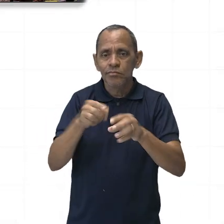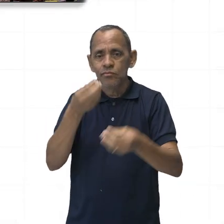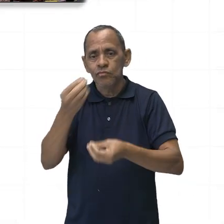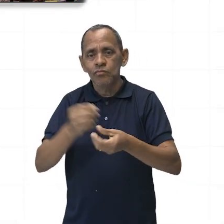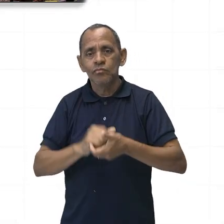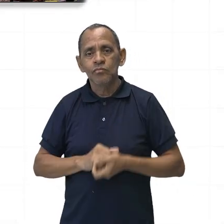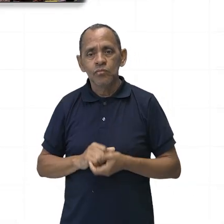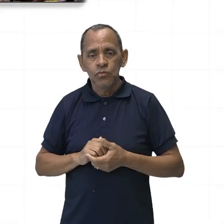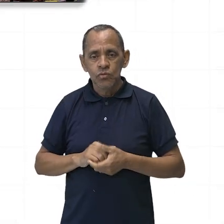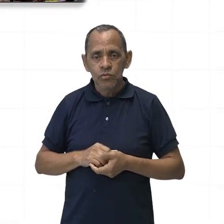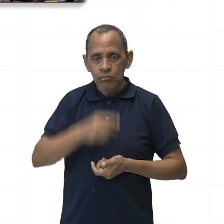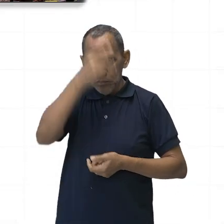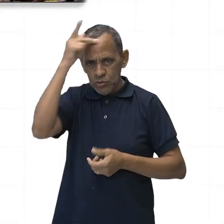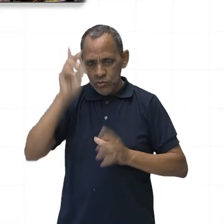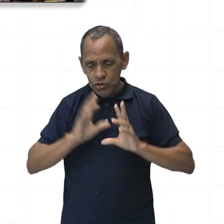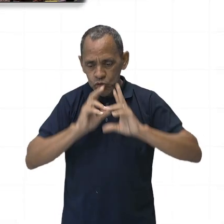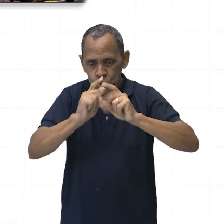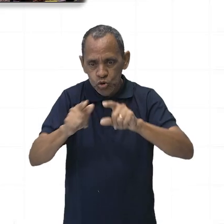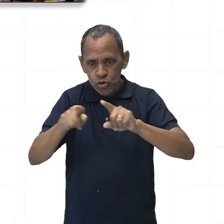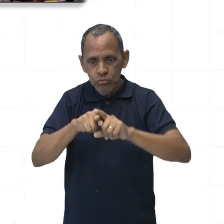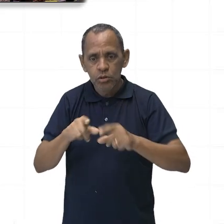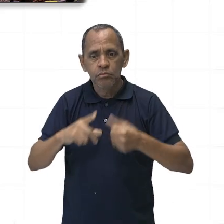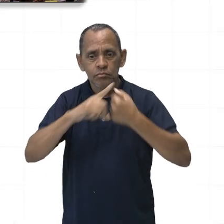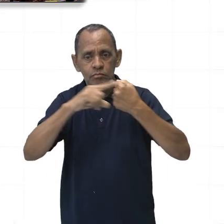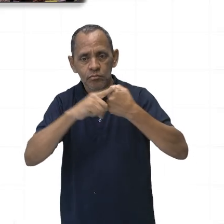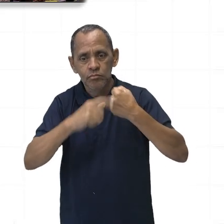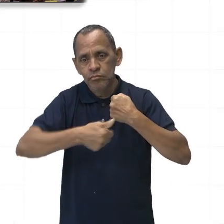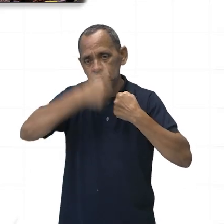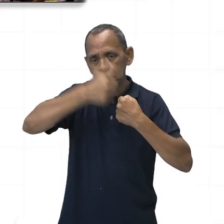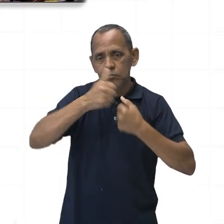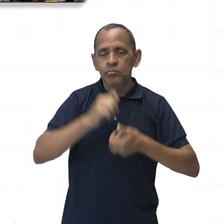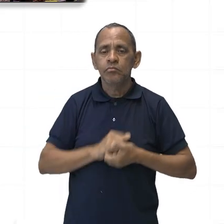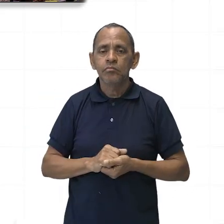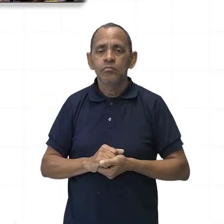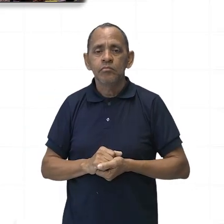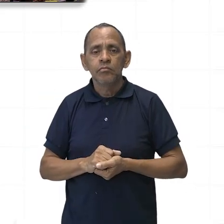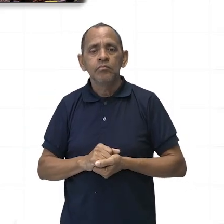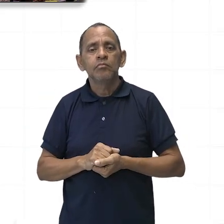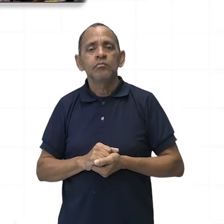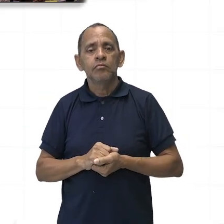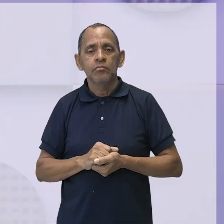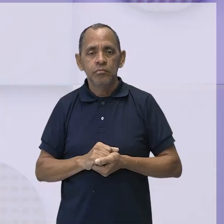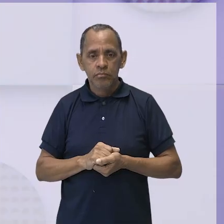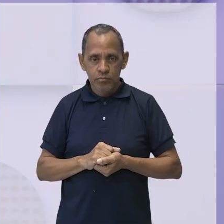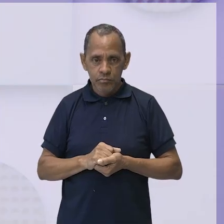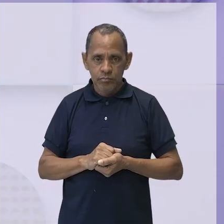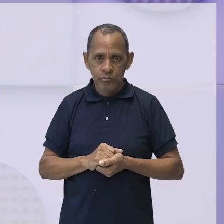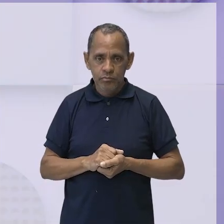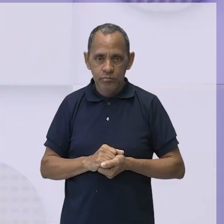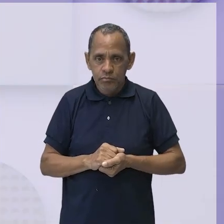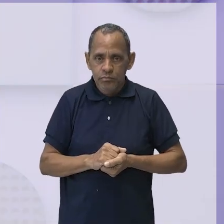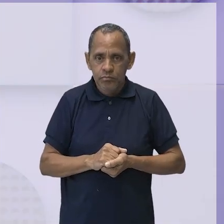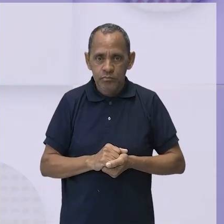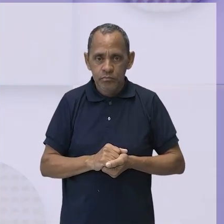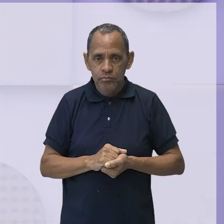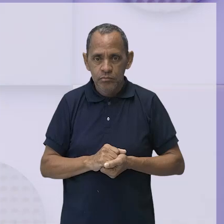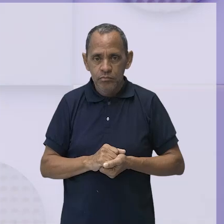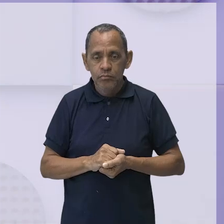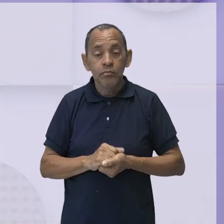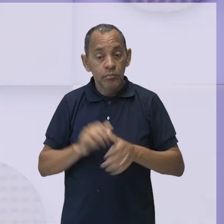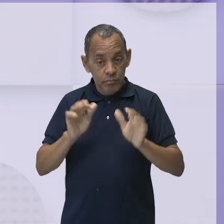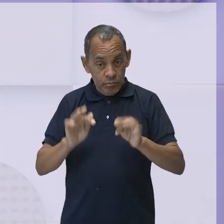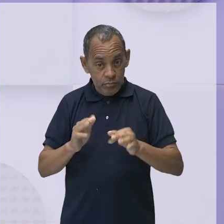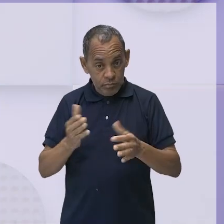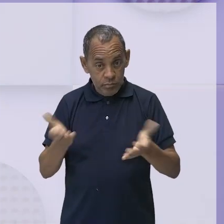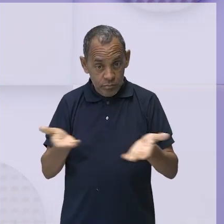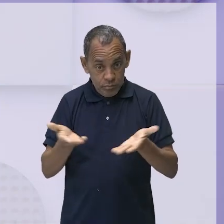dignidade e direitos. Artigo 1º da Declaração Universal dos Direitos Humanos. Então, ficamos por